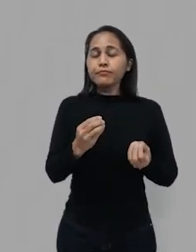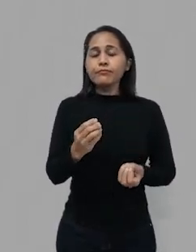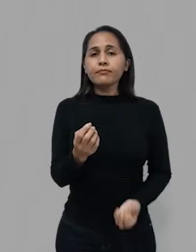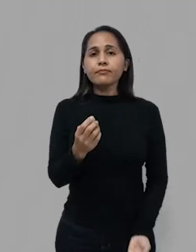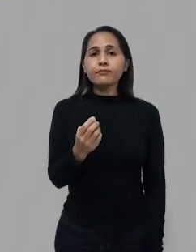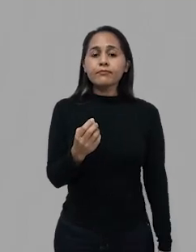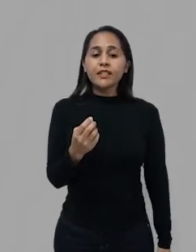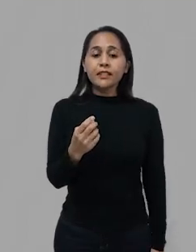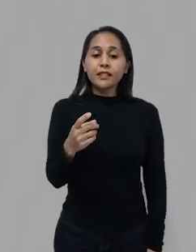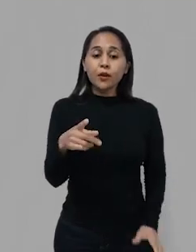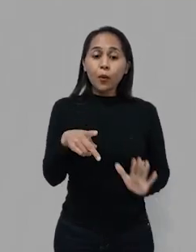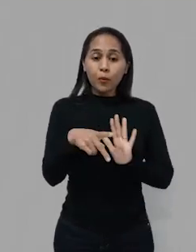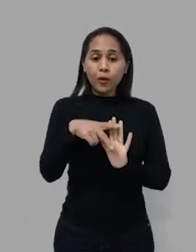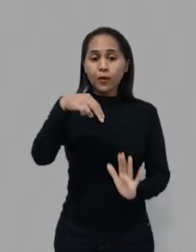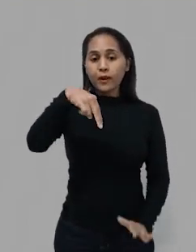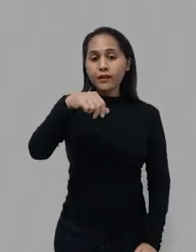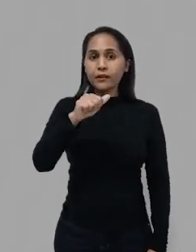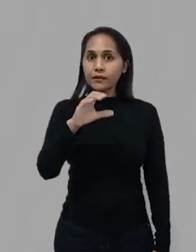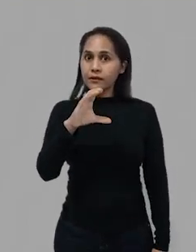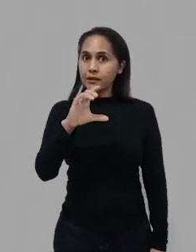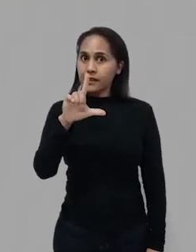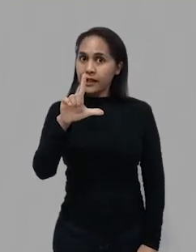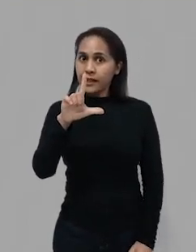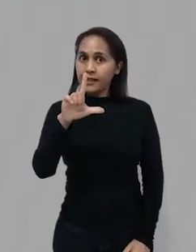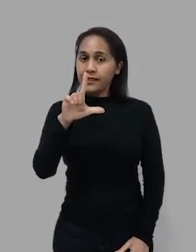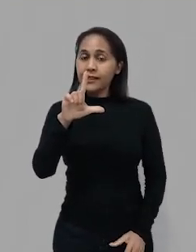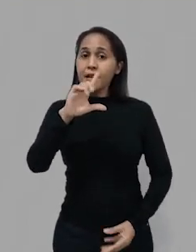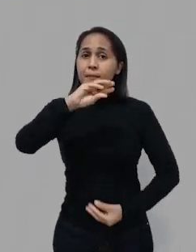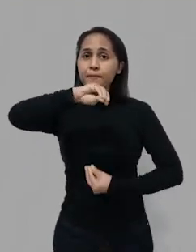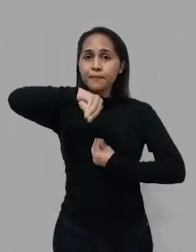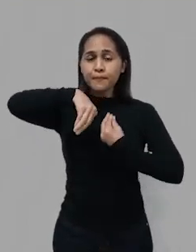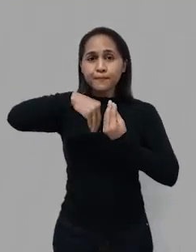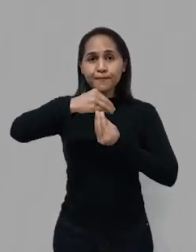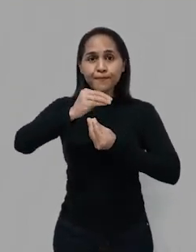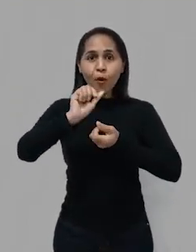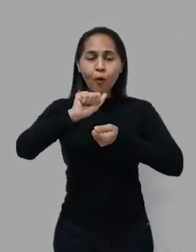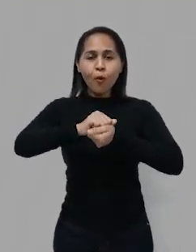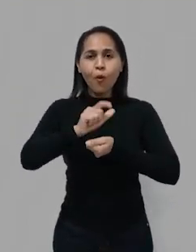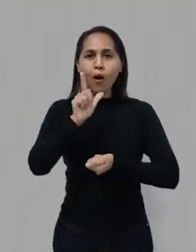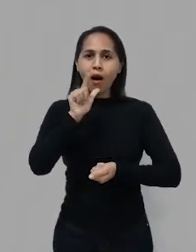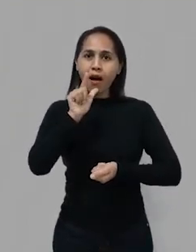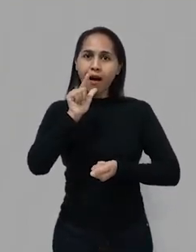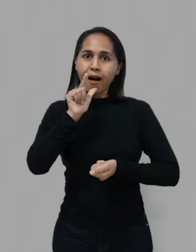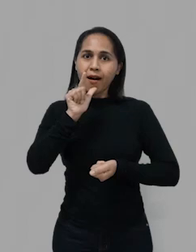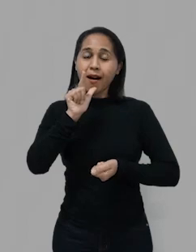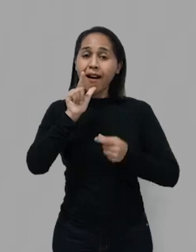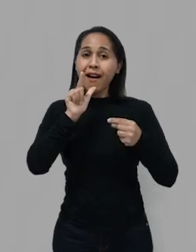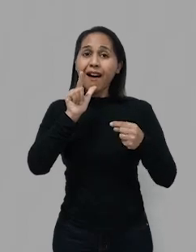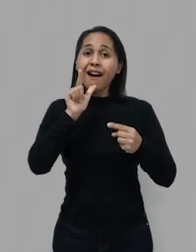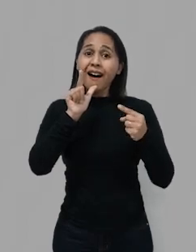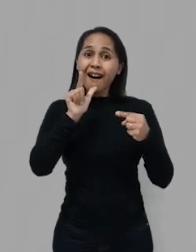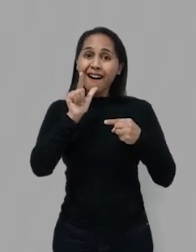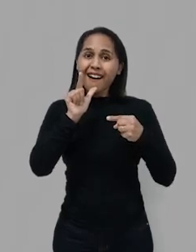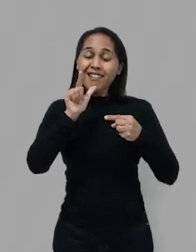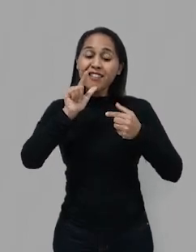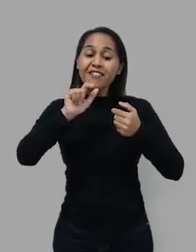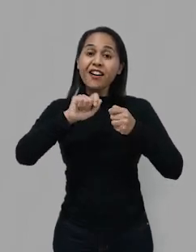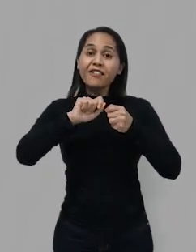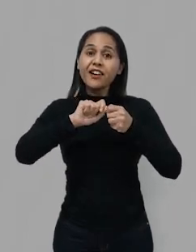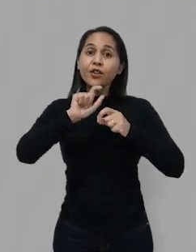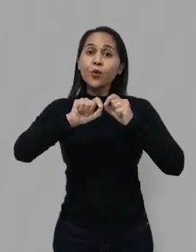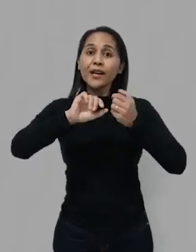sais estão dissolvidos em água, a água vai conseguir separar esses